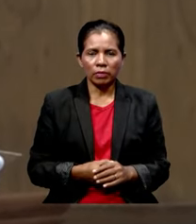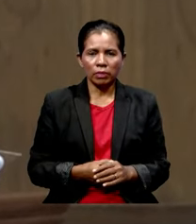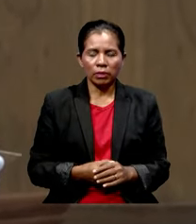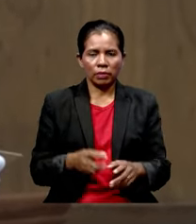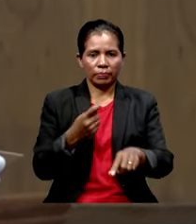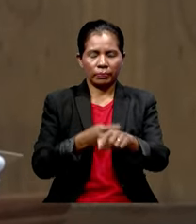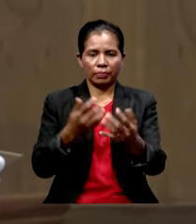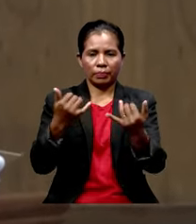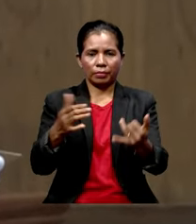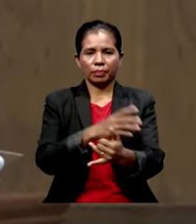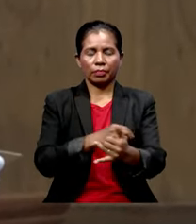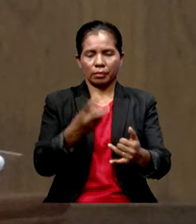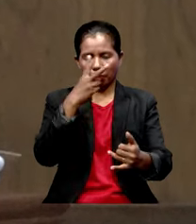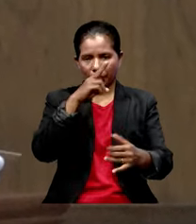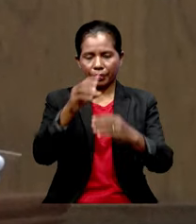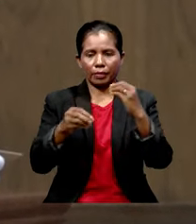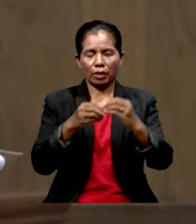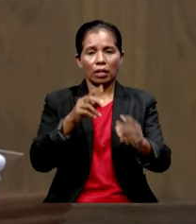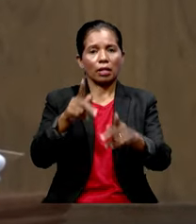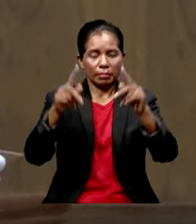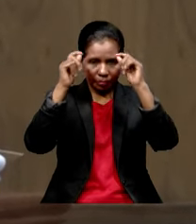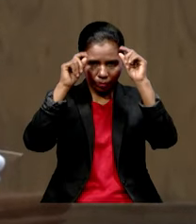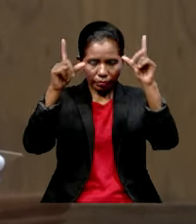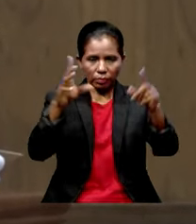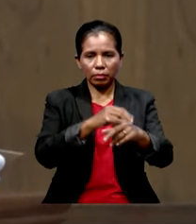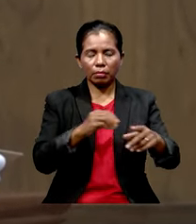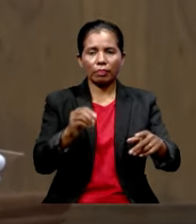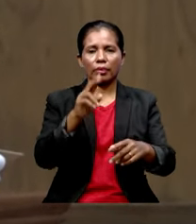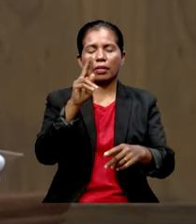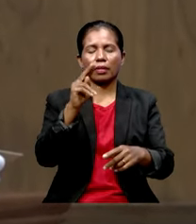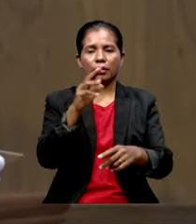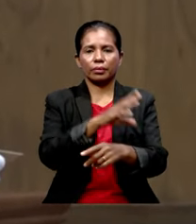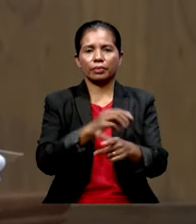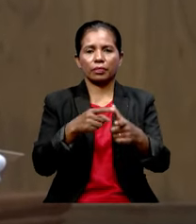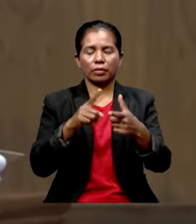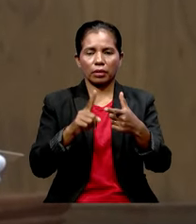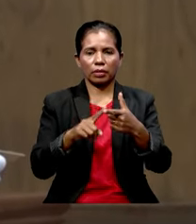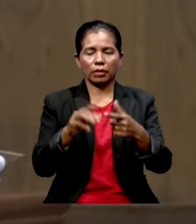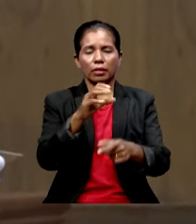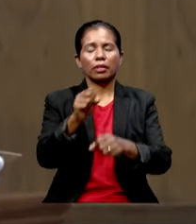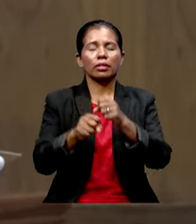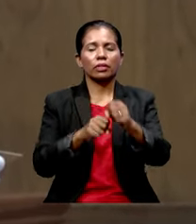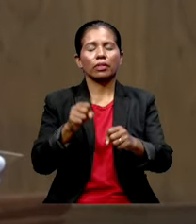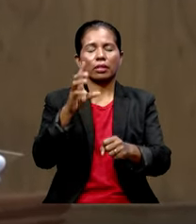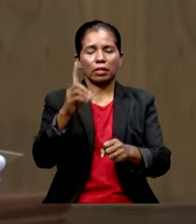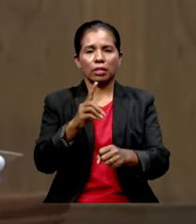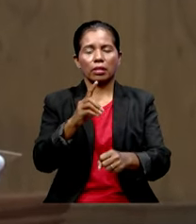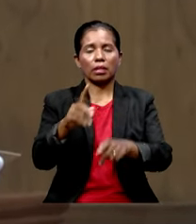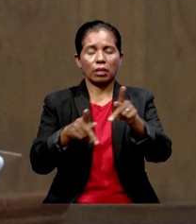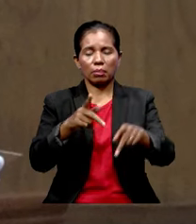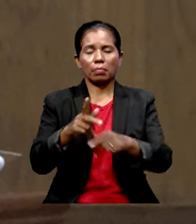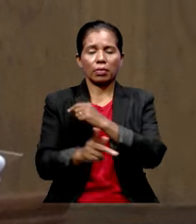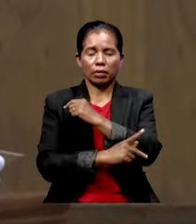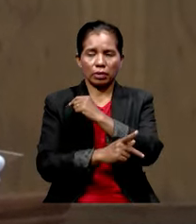Neste momento de profunda dor, o povo timorense une-se em solidariedade ao povo português